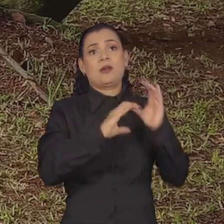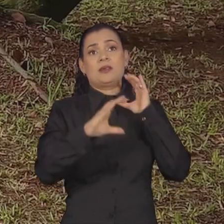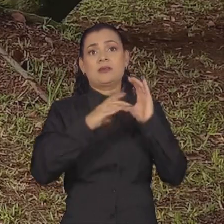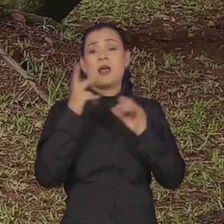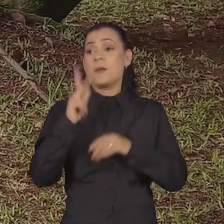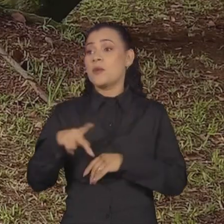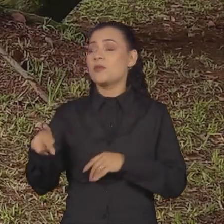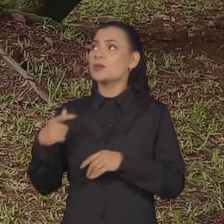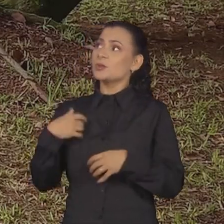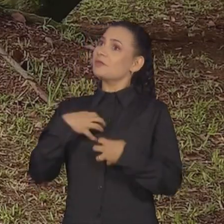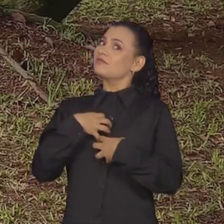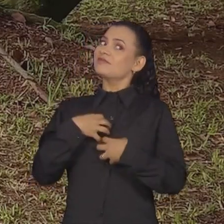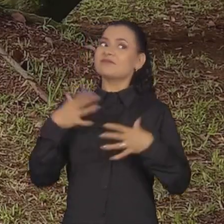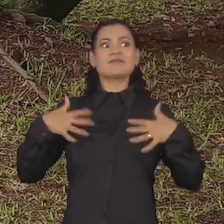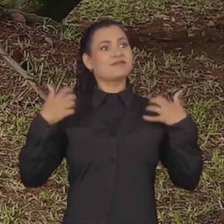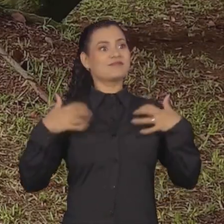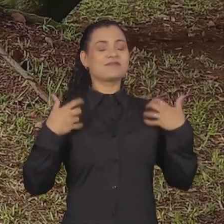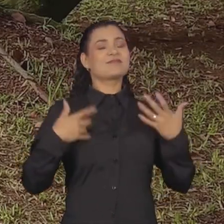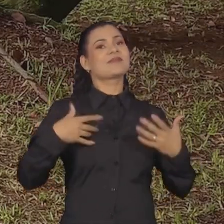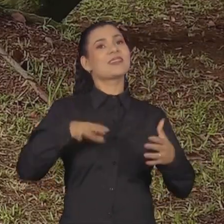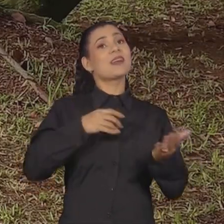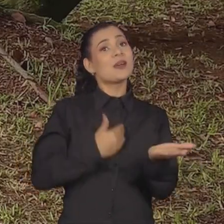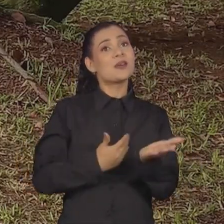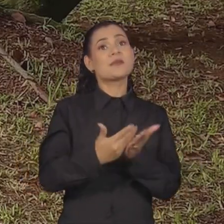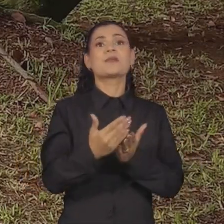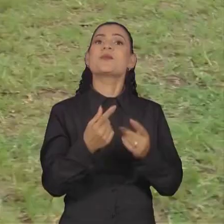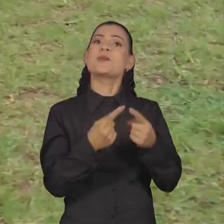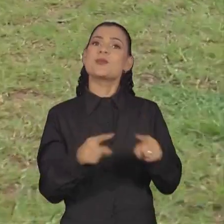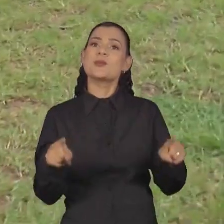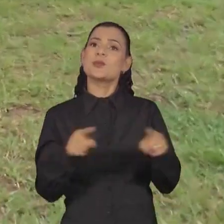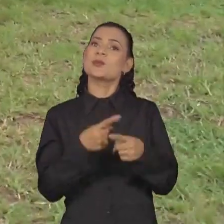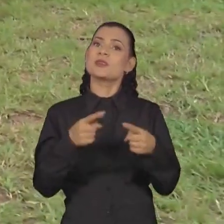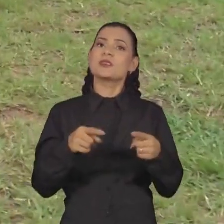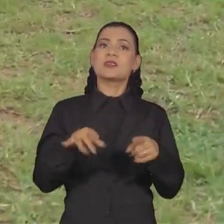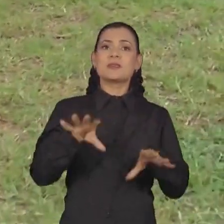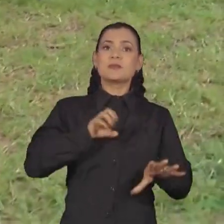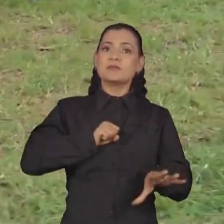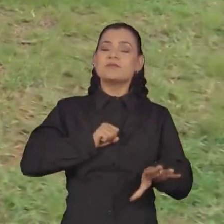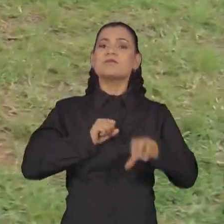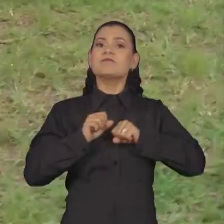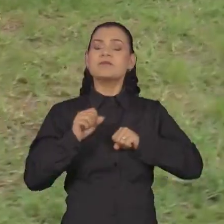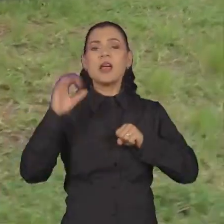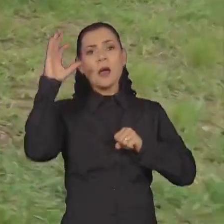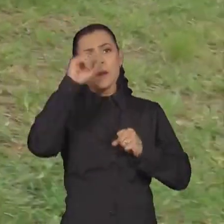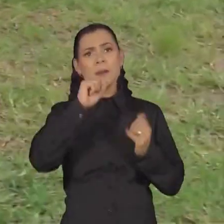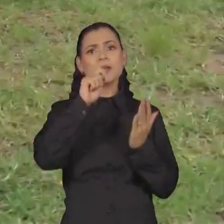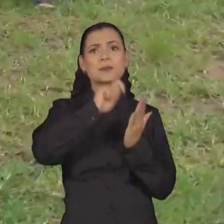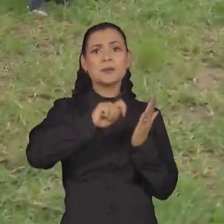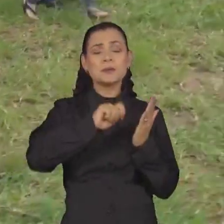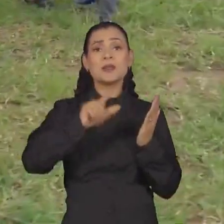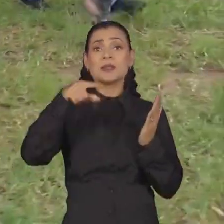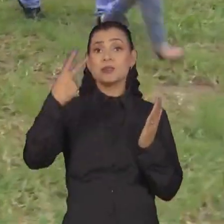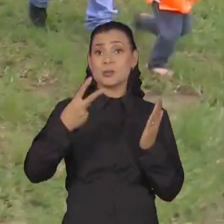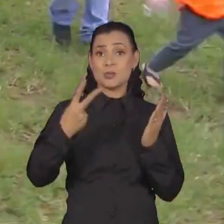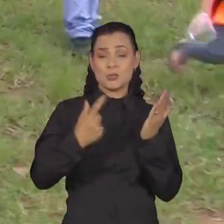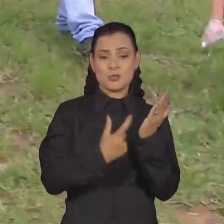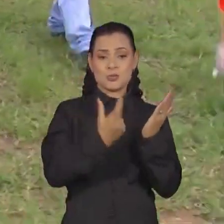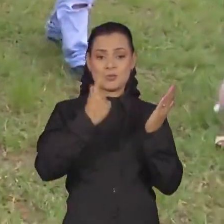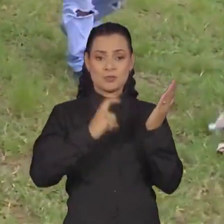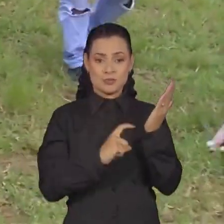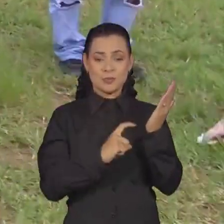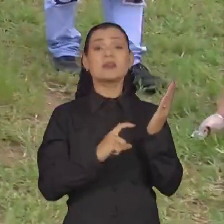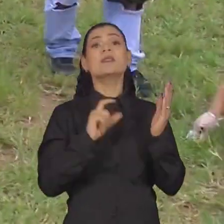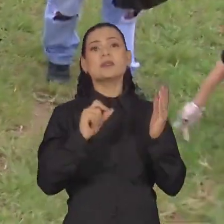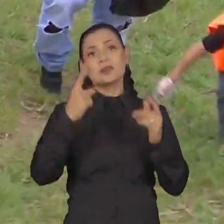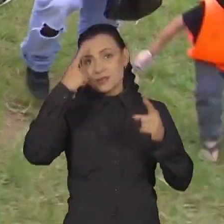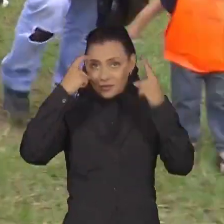professoras começaram a se empolgar e começou a se criar o corpinho da música. E depois, o segundo trecho da canção foi criada